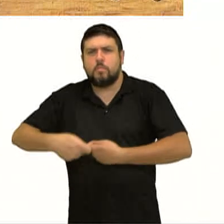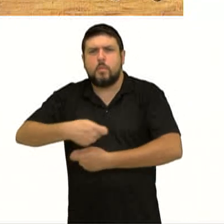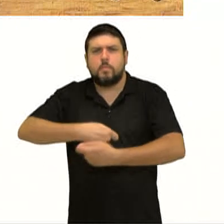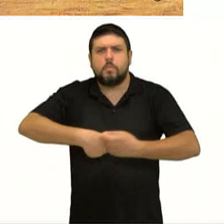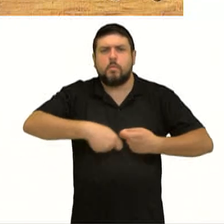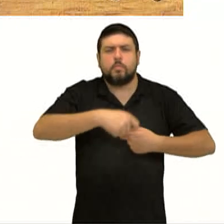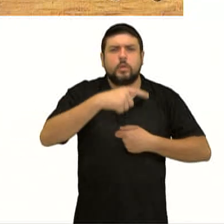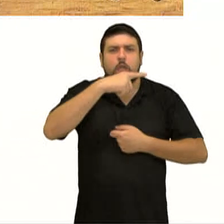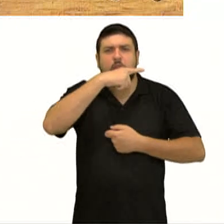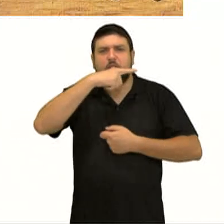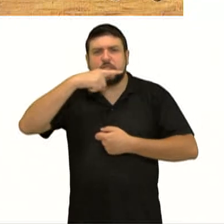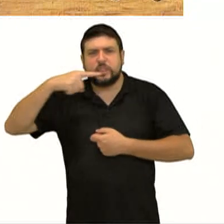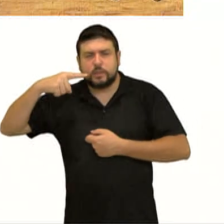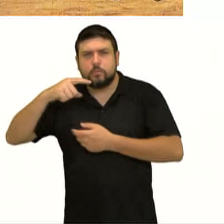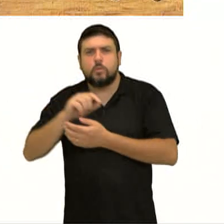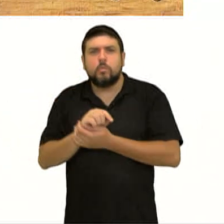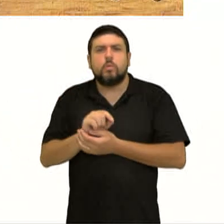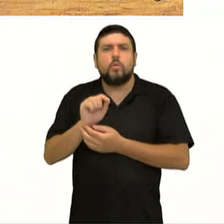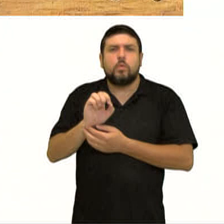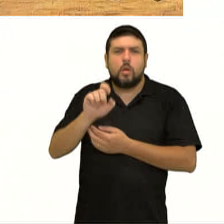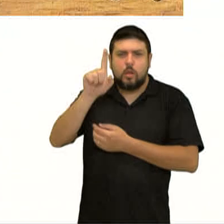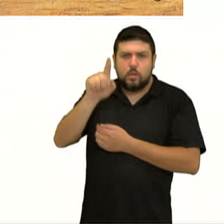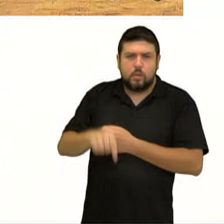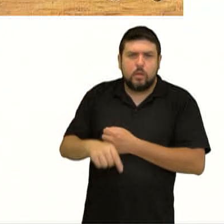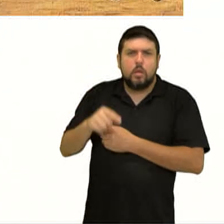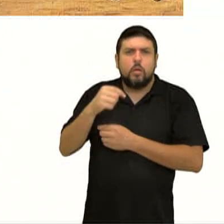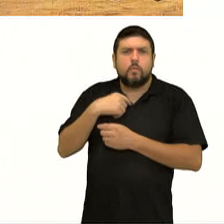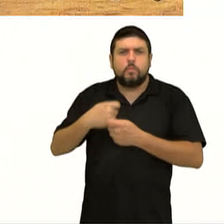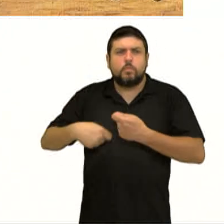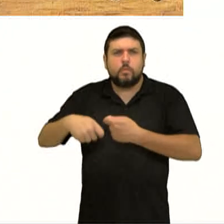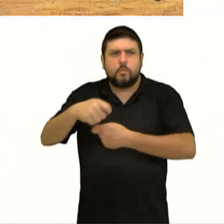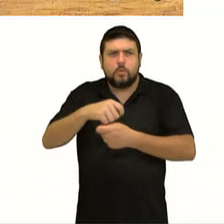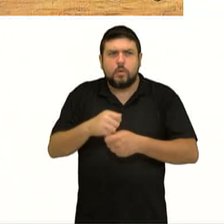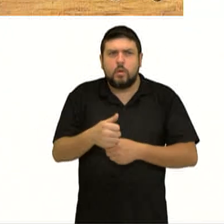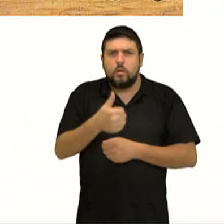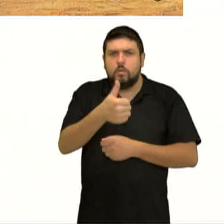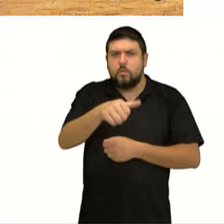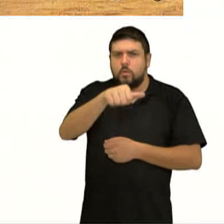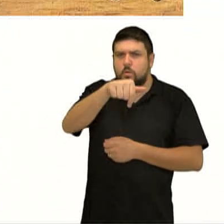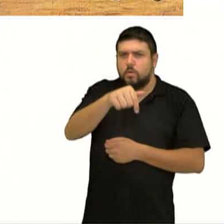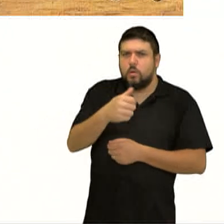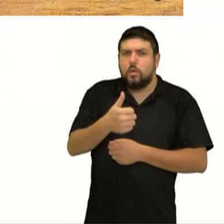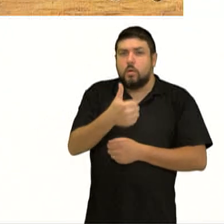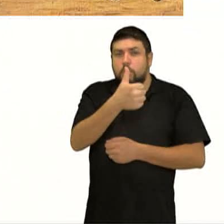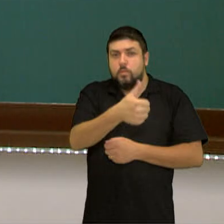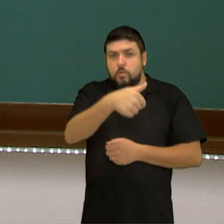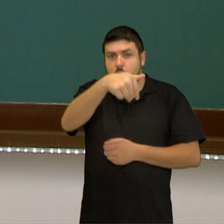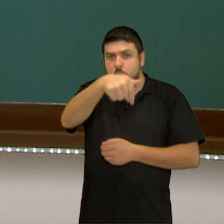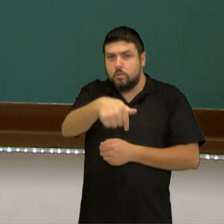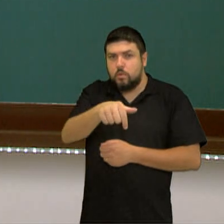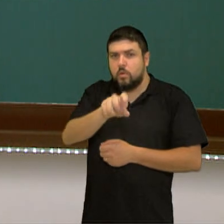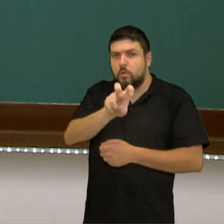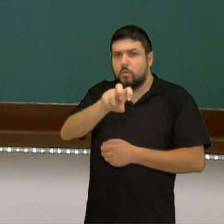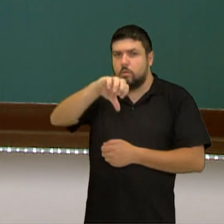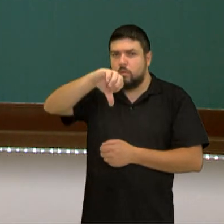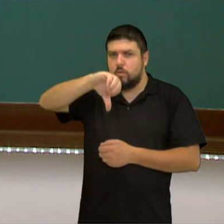da Paraíba, que é o período da cana-de-açúcar, né? Em 1759, ó, que a gente já está falando aqui, de